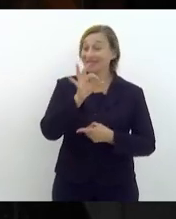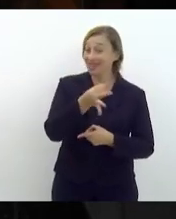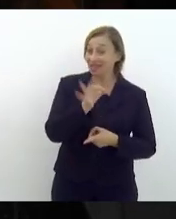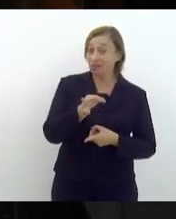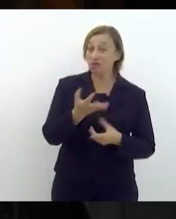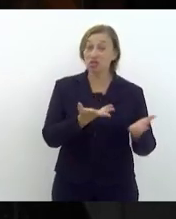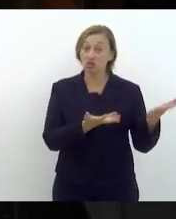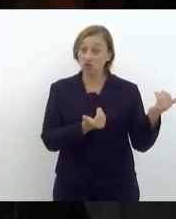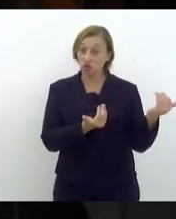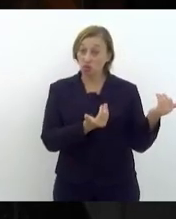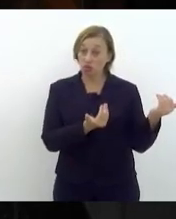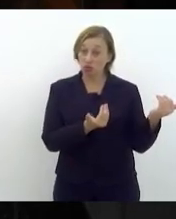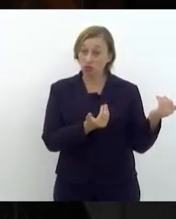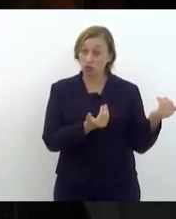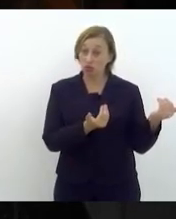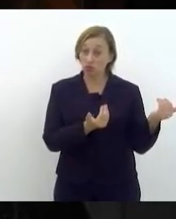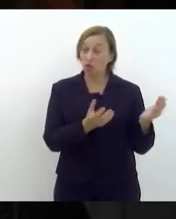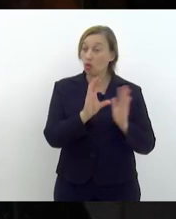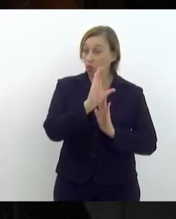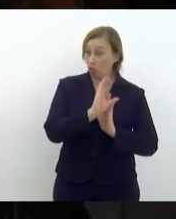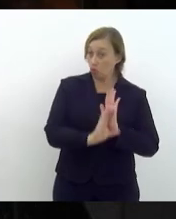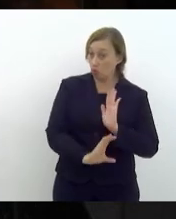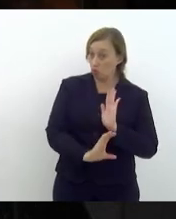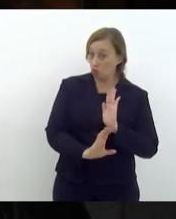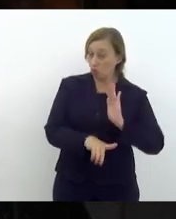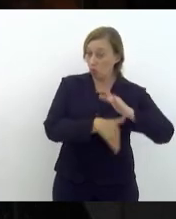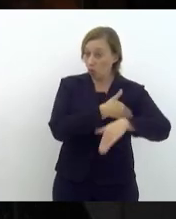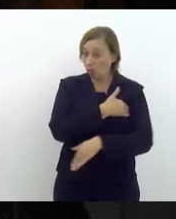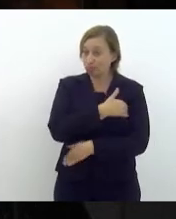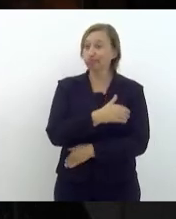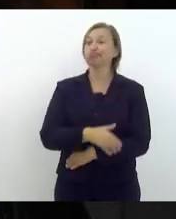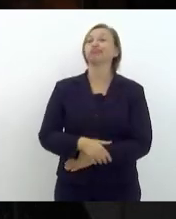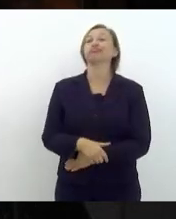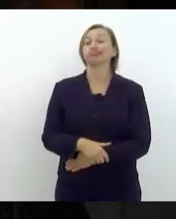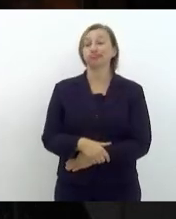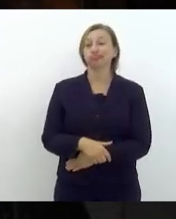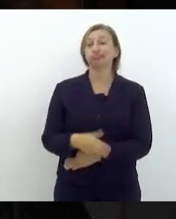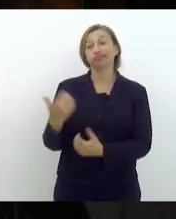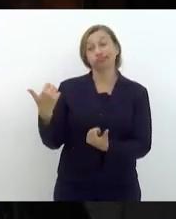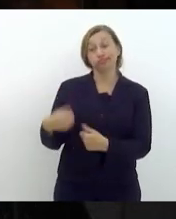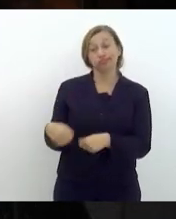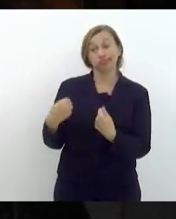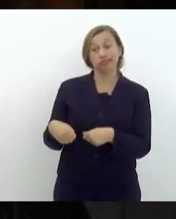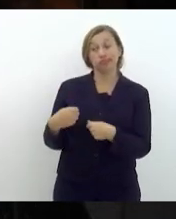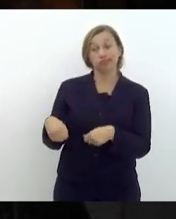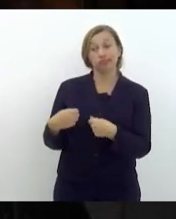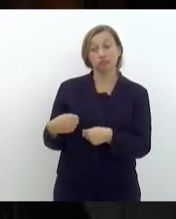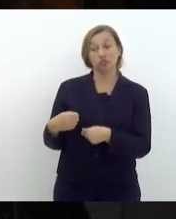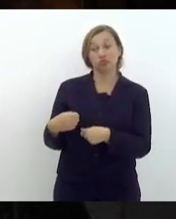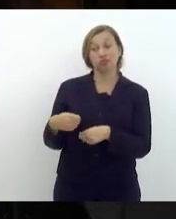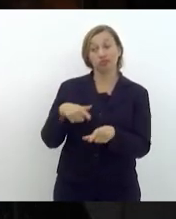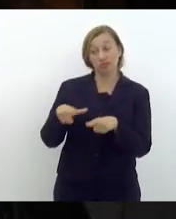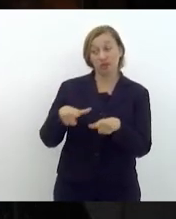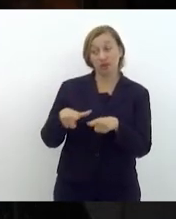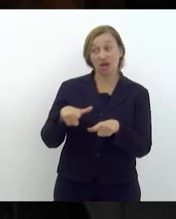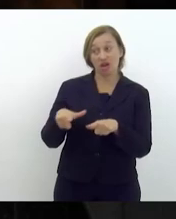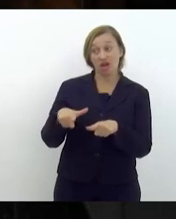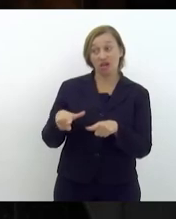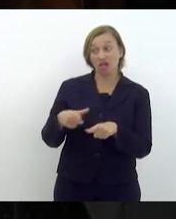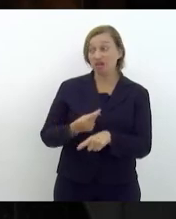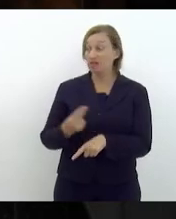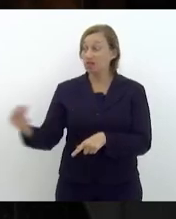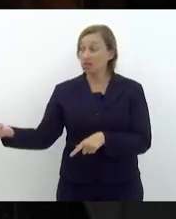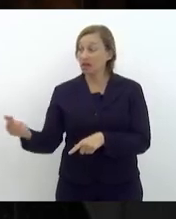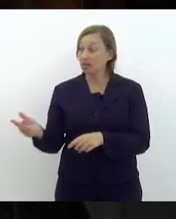esse jovem com um currículo embaixo do braço precisando acessar renda que sai ao mercado de